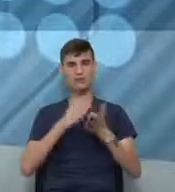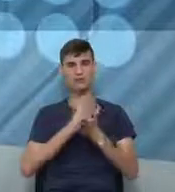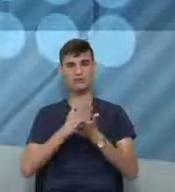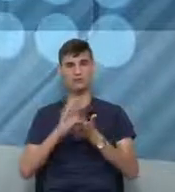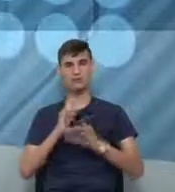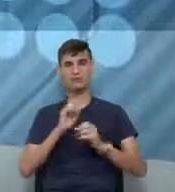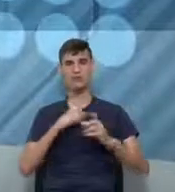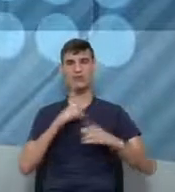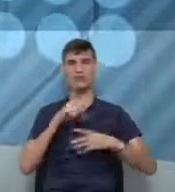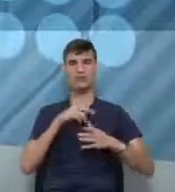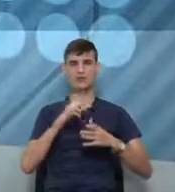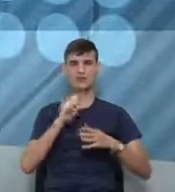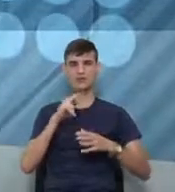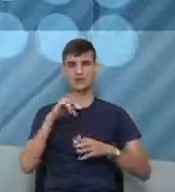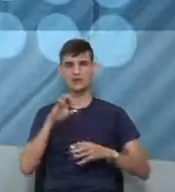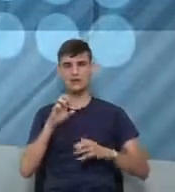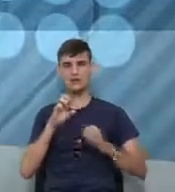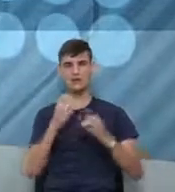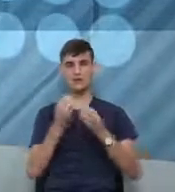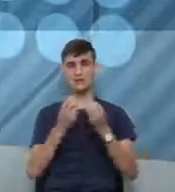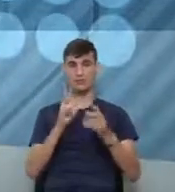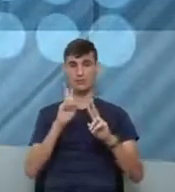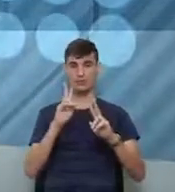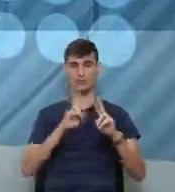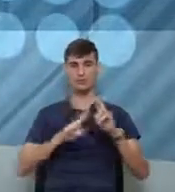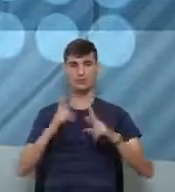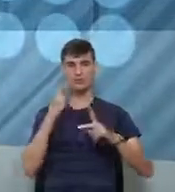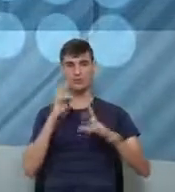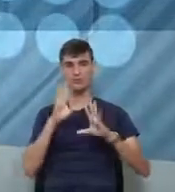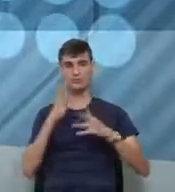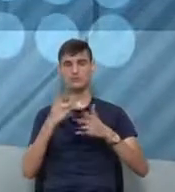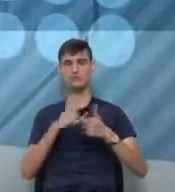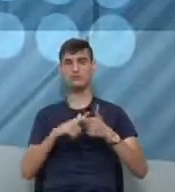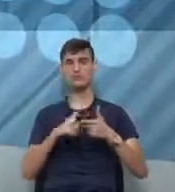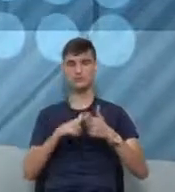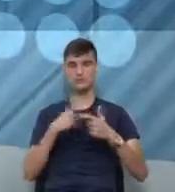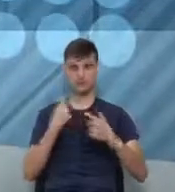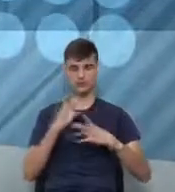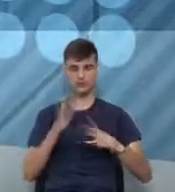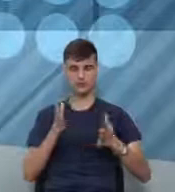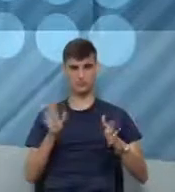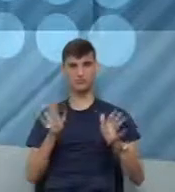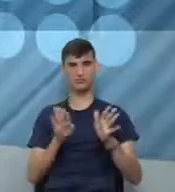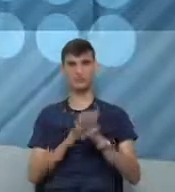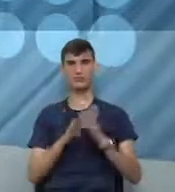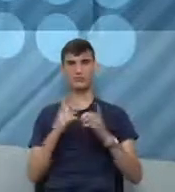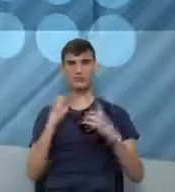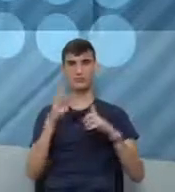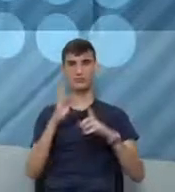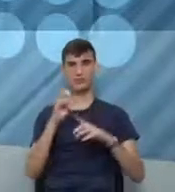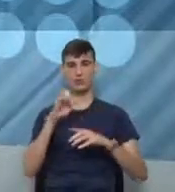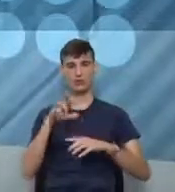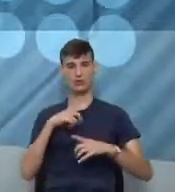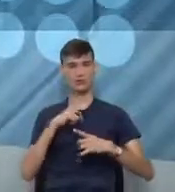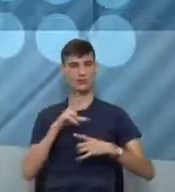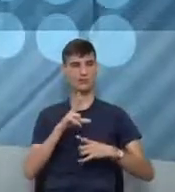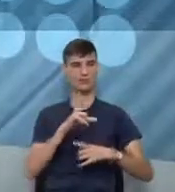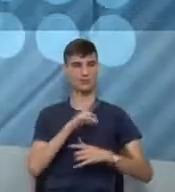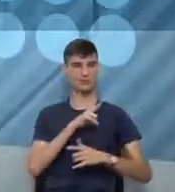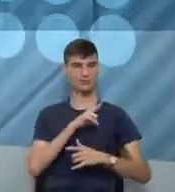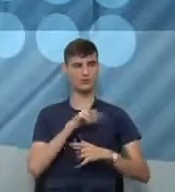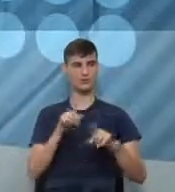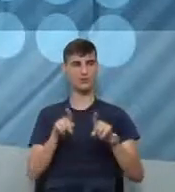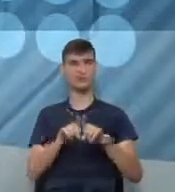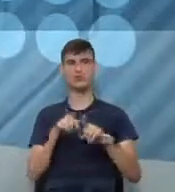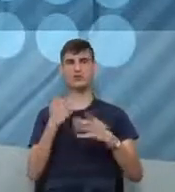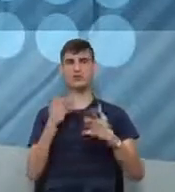o que são as séries, como nós podemos utilizá-las para resolver alguns problemas. Chegamos na série de Fourier, que tem algumas particularidades, e